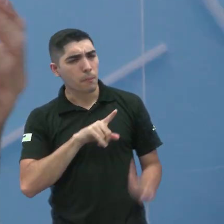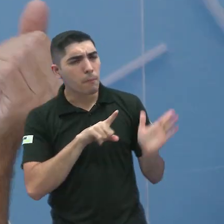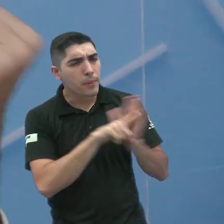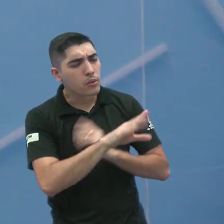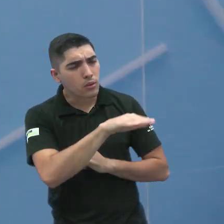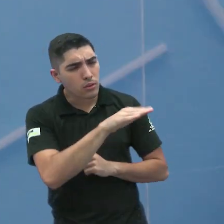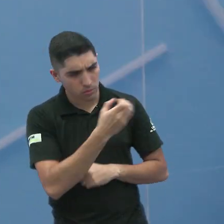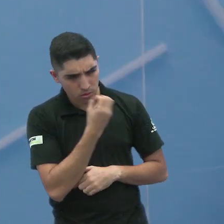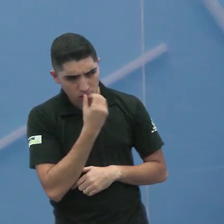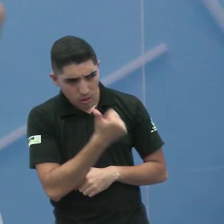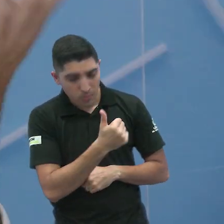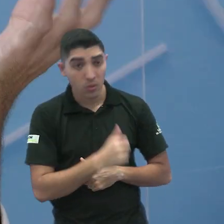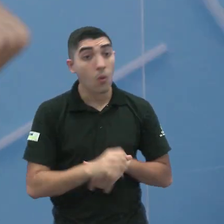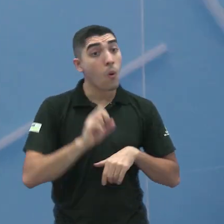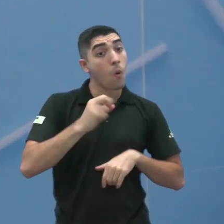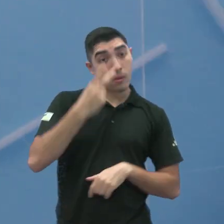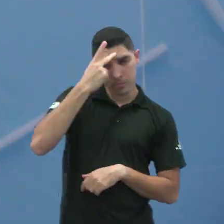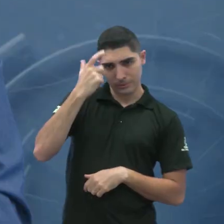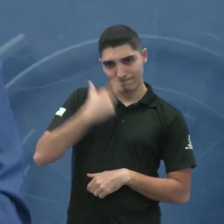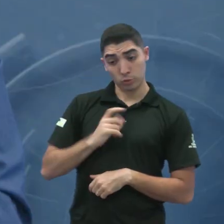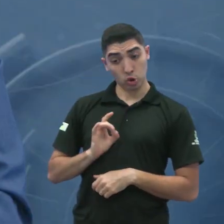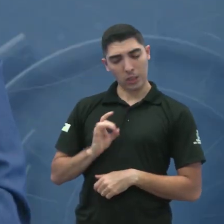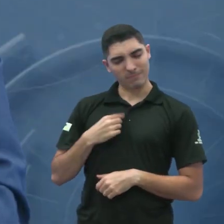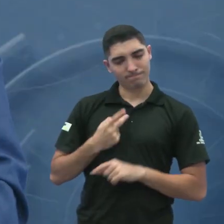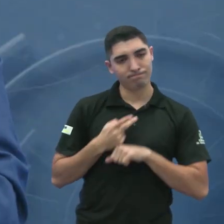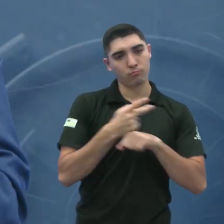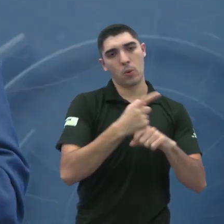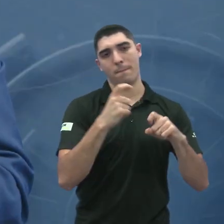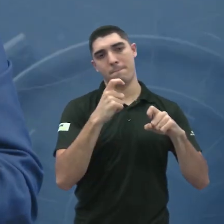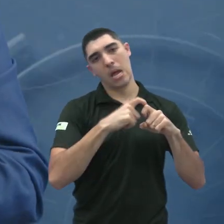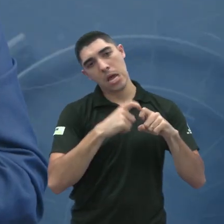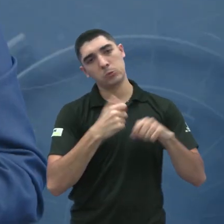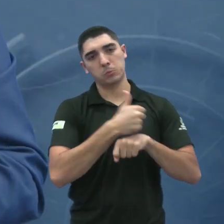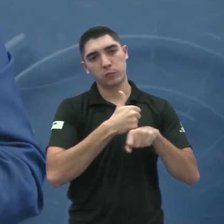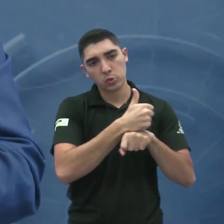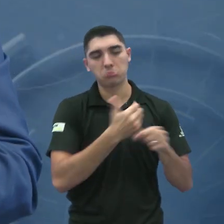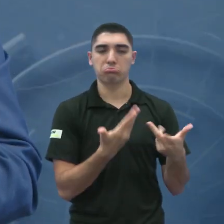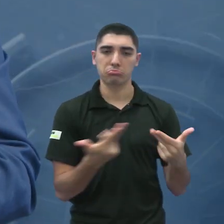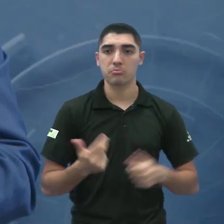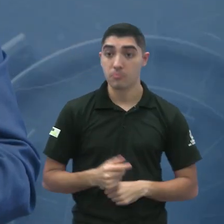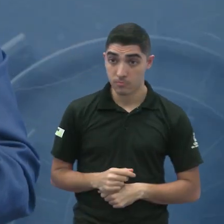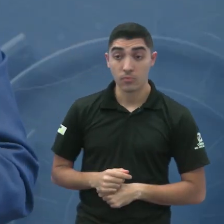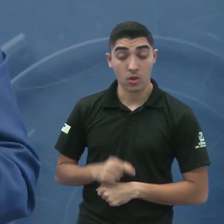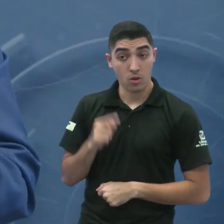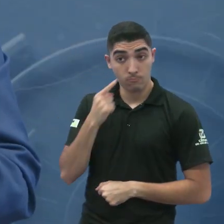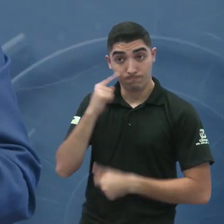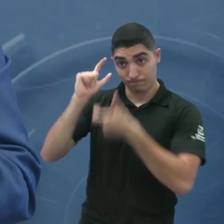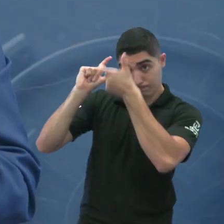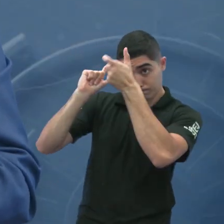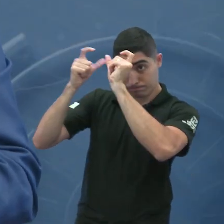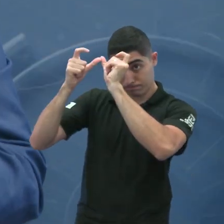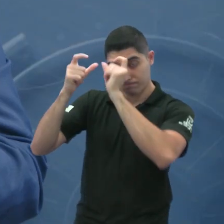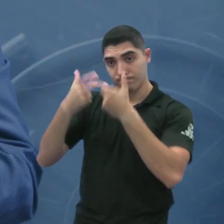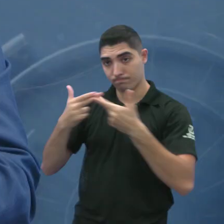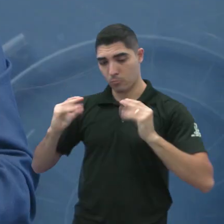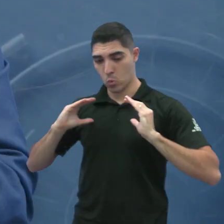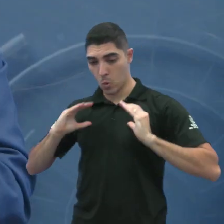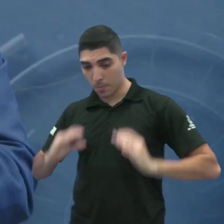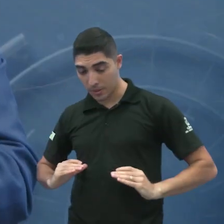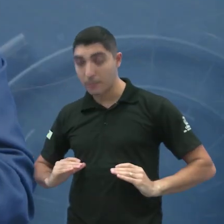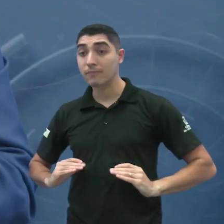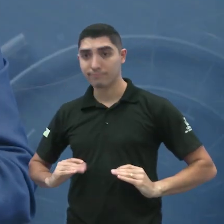ou então a própria pessoa buscar um profissional. É isso aí, gente. Olha só, os transtornos mentais e